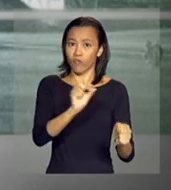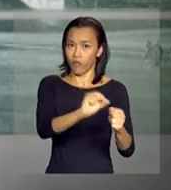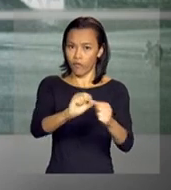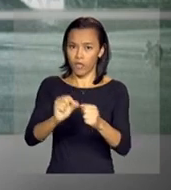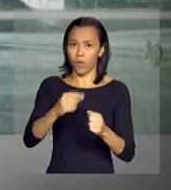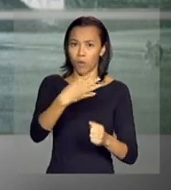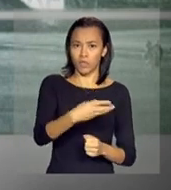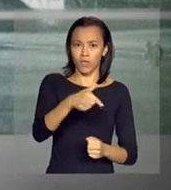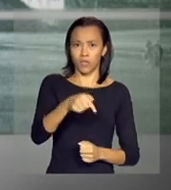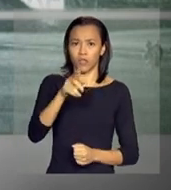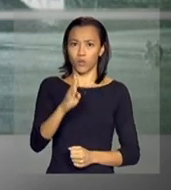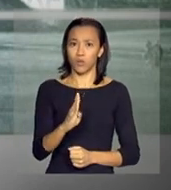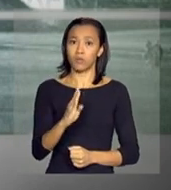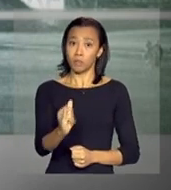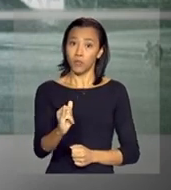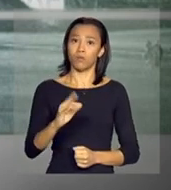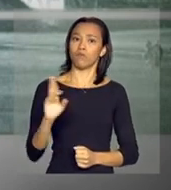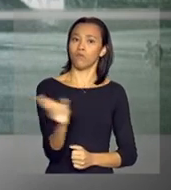executados